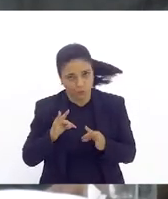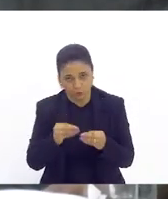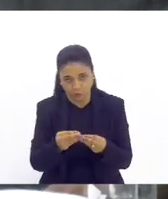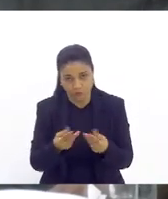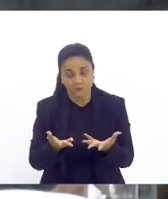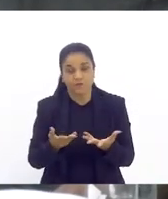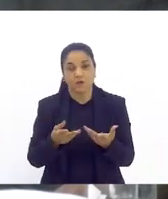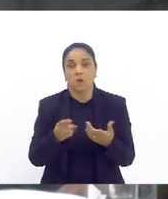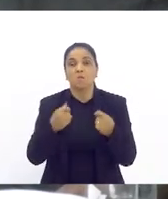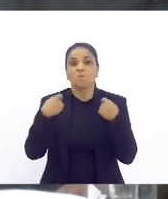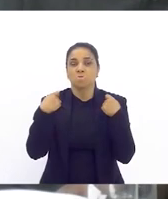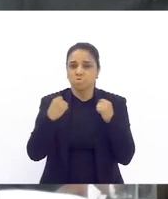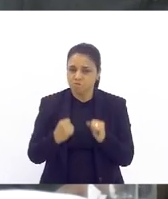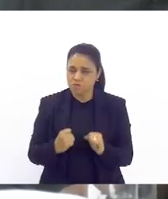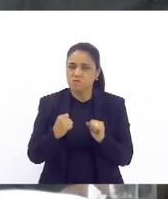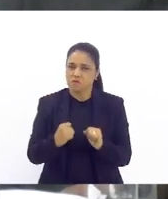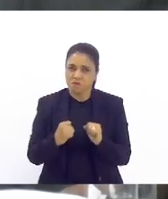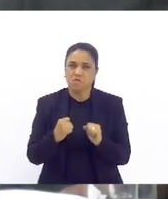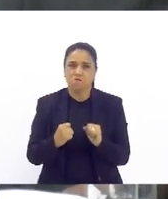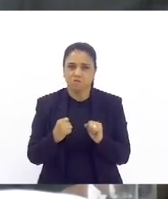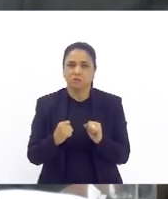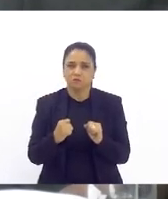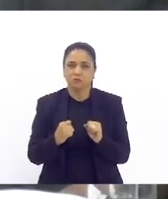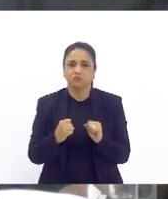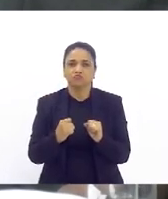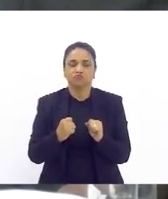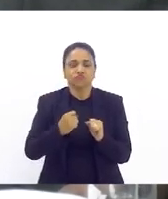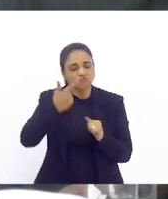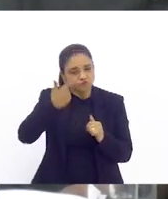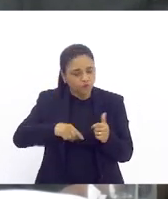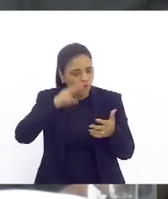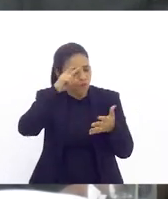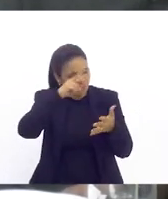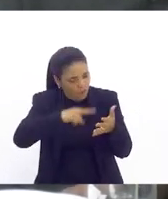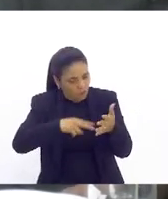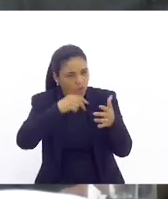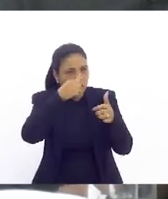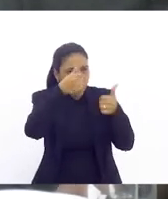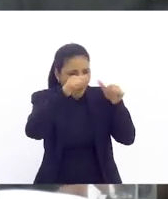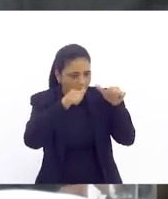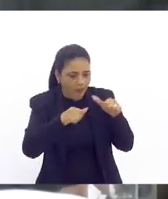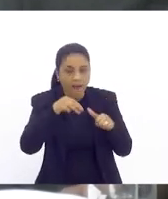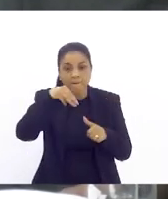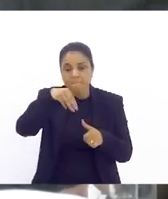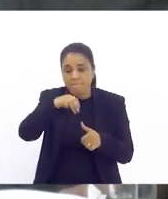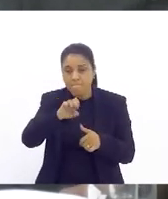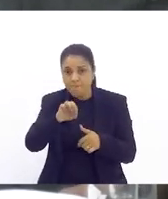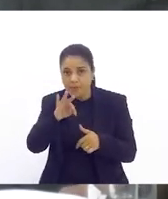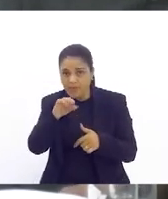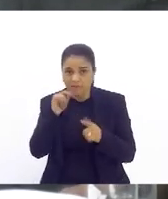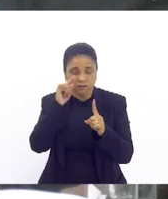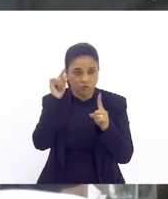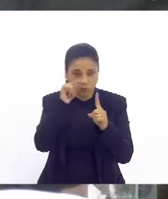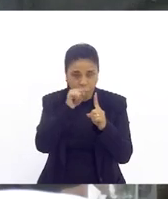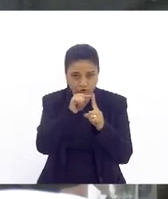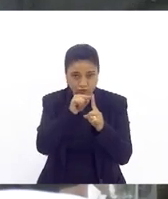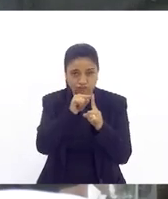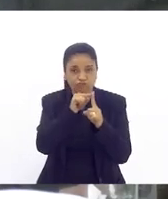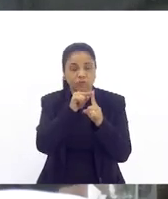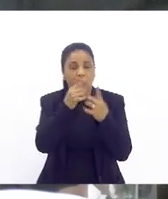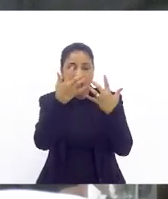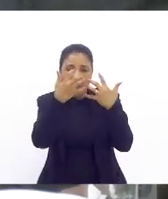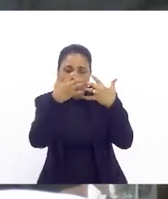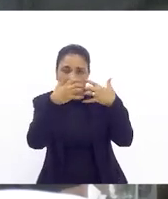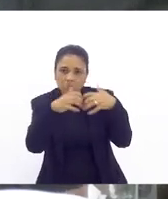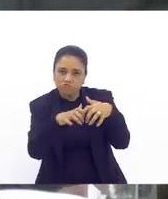podemos rever as metas poder fazer adequações